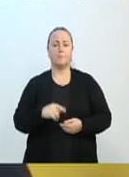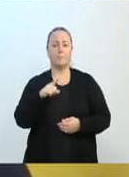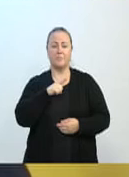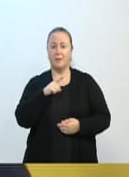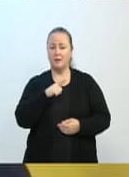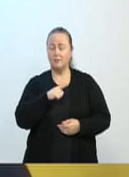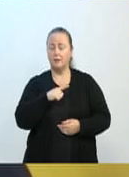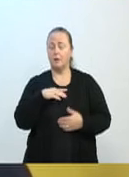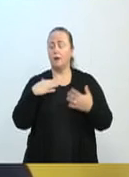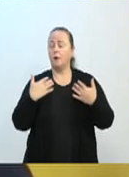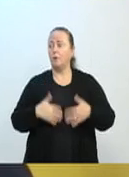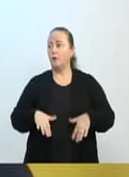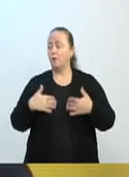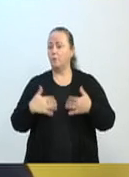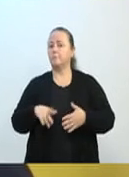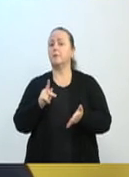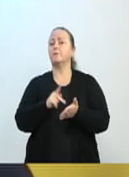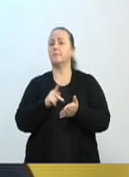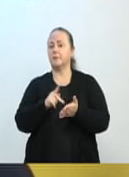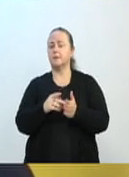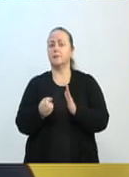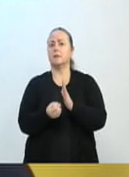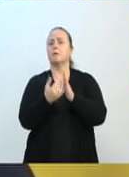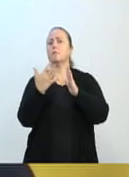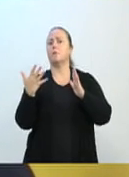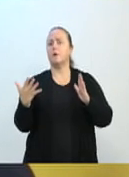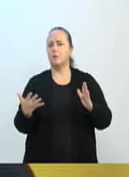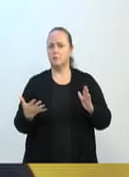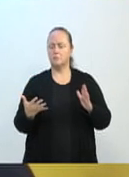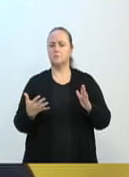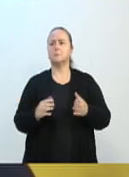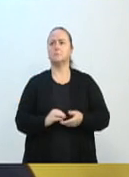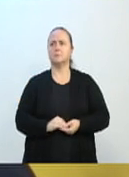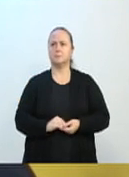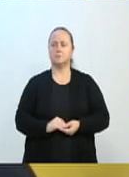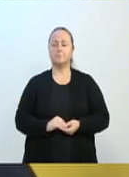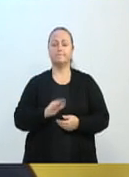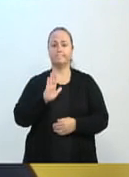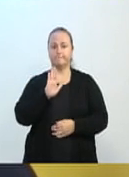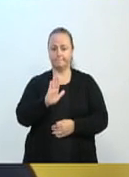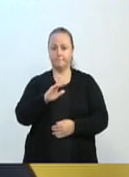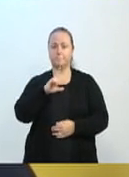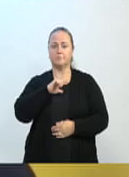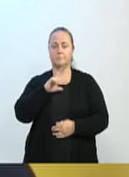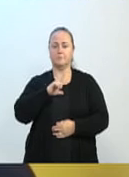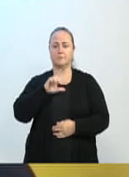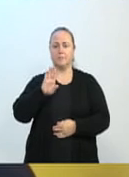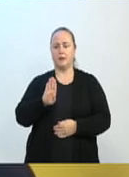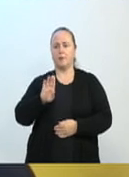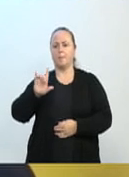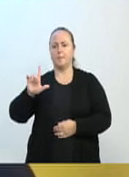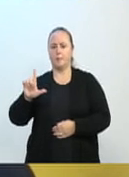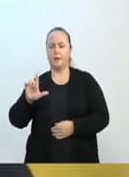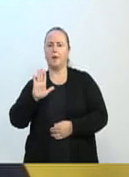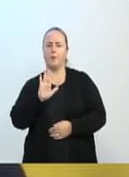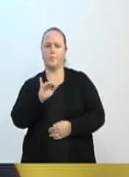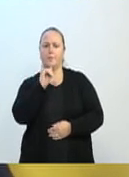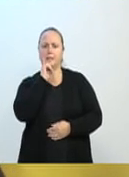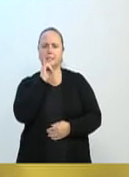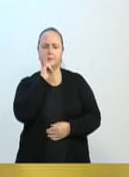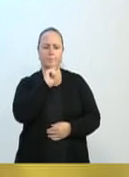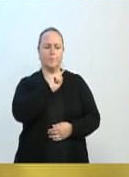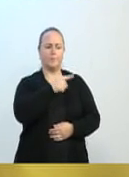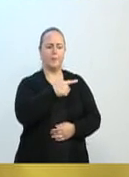alarmantes quando se fala do 10º Batalhão nós temos em Blumenau para cada em média 1.500